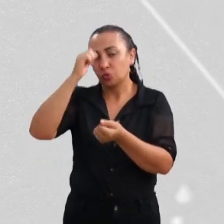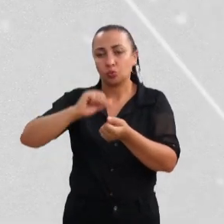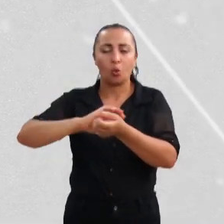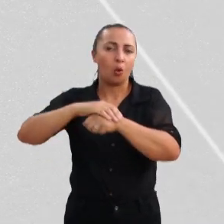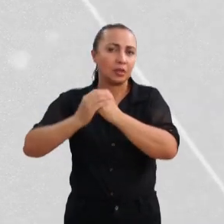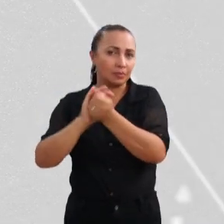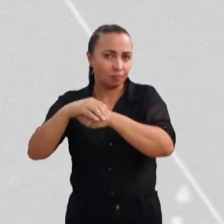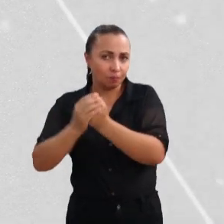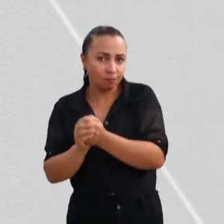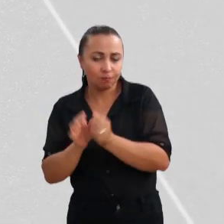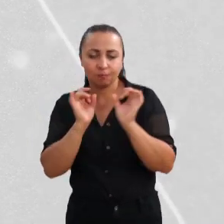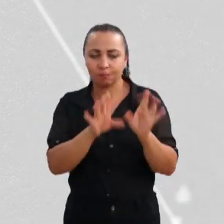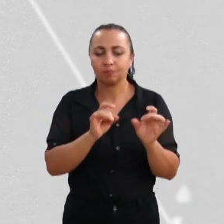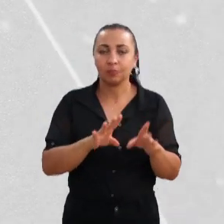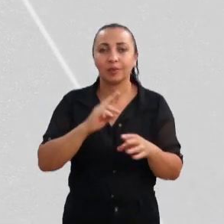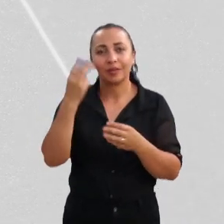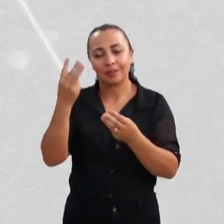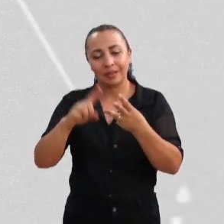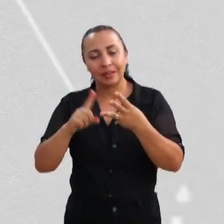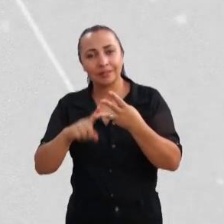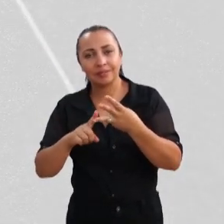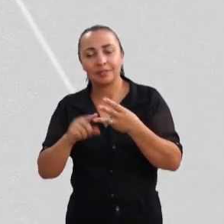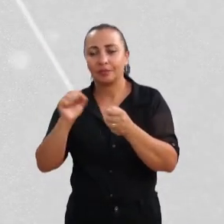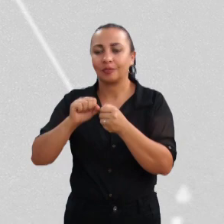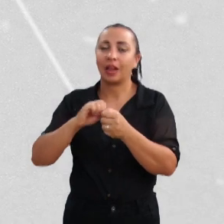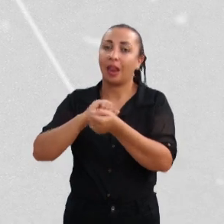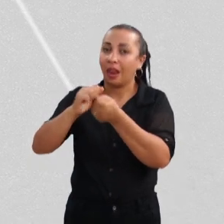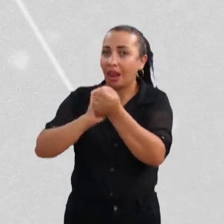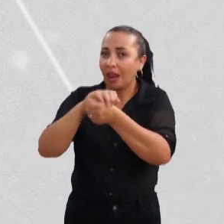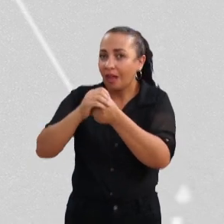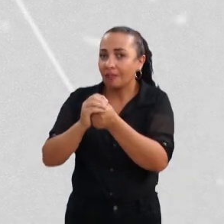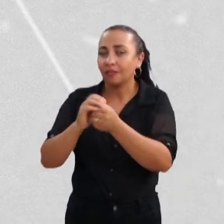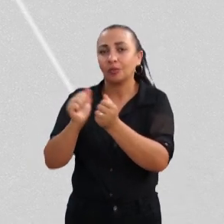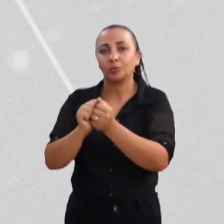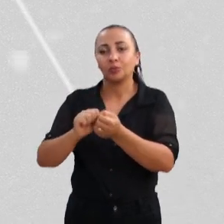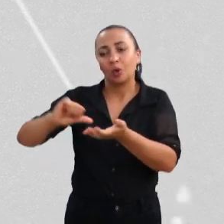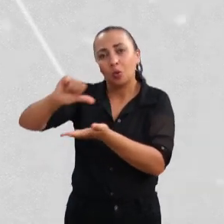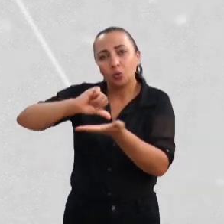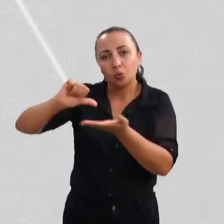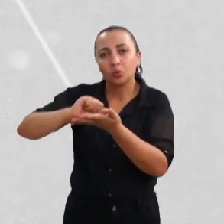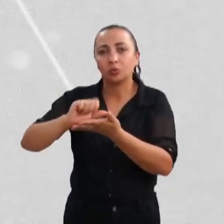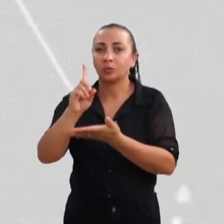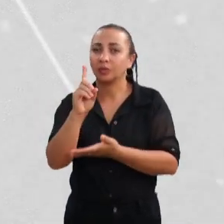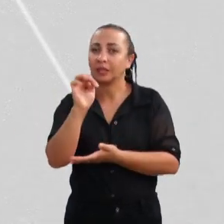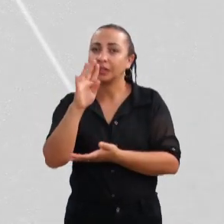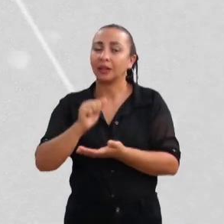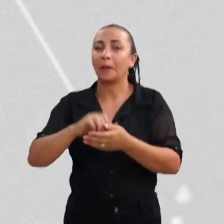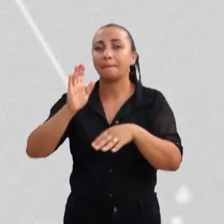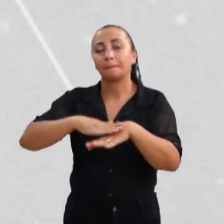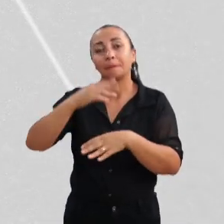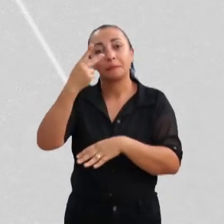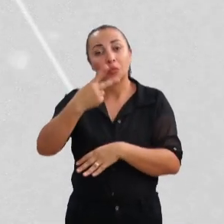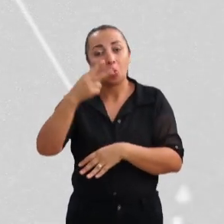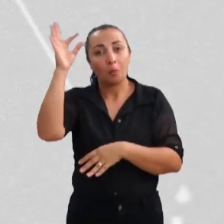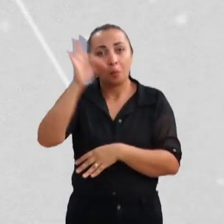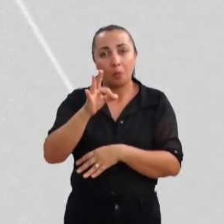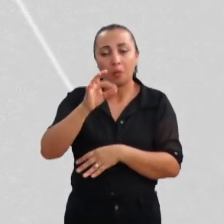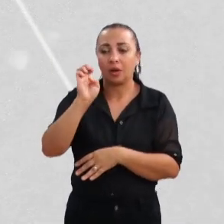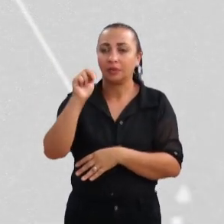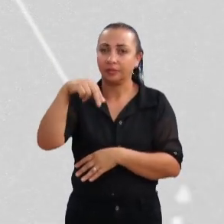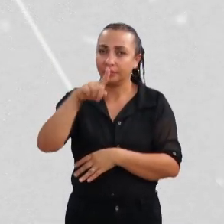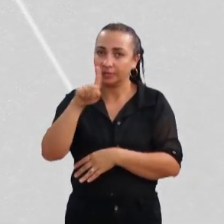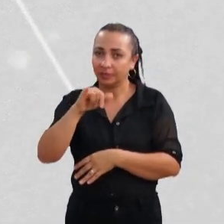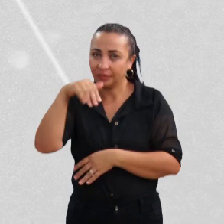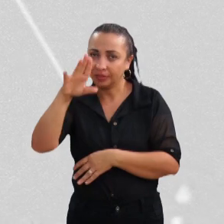com o detergente comercial. O terceiro tratamento, a gente fez a lavagem com a solução detergente, mais 2% de